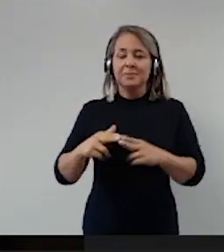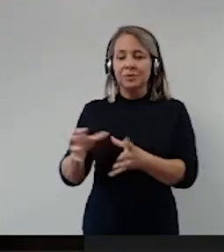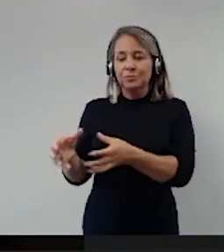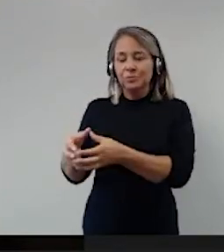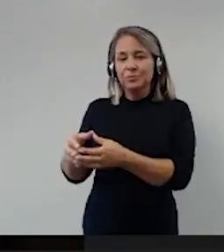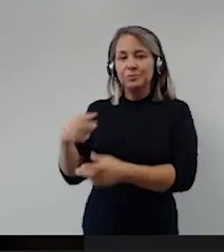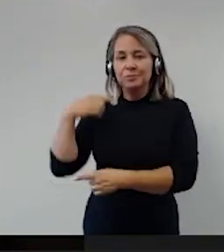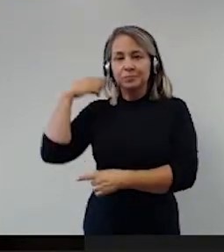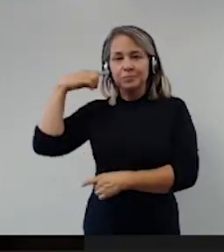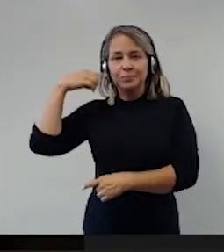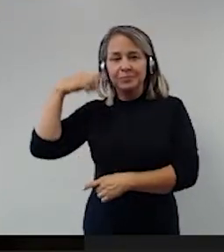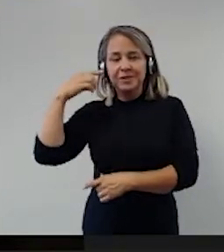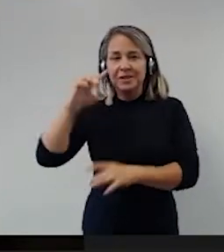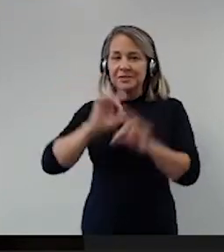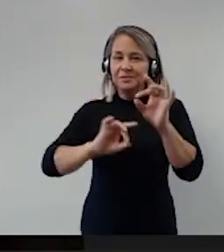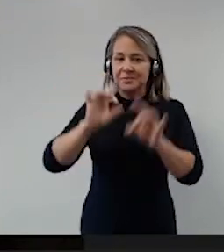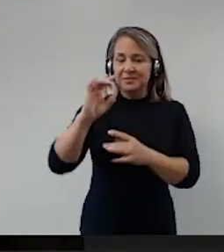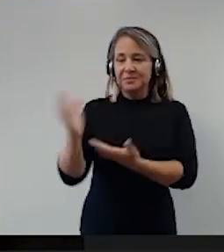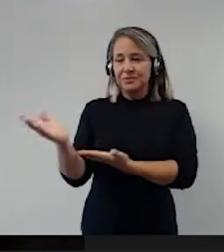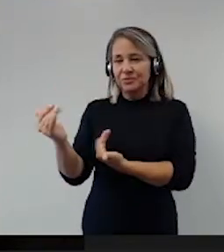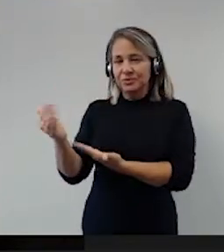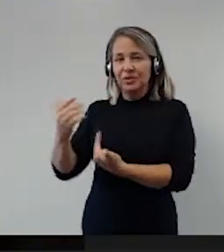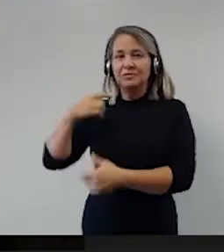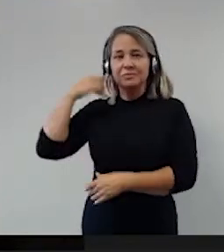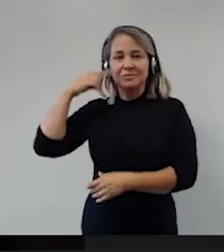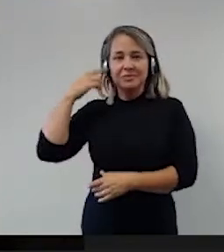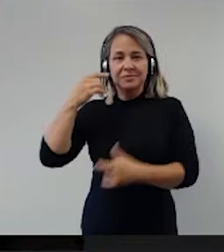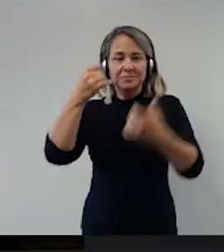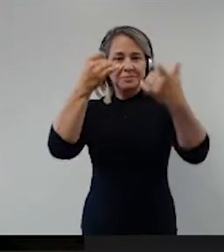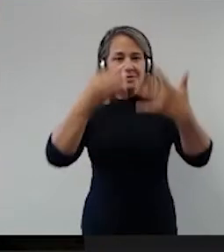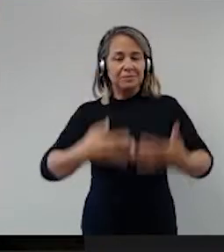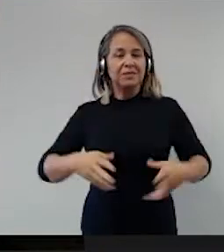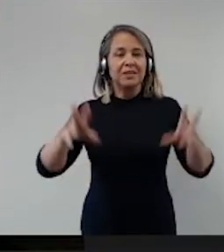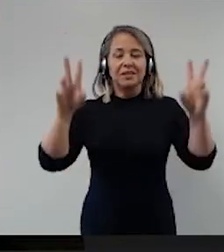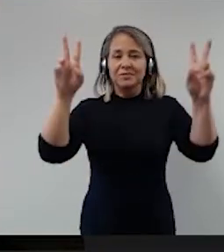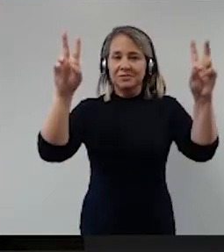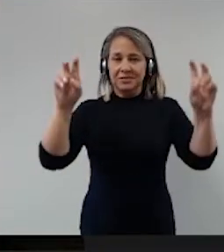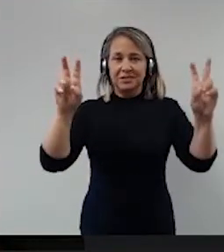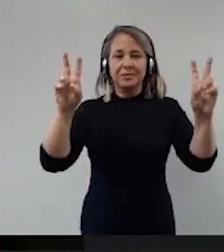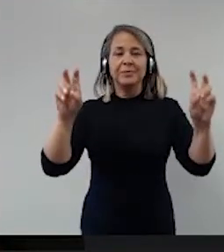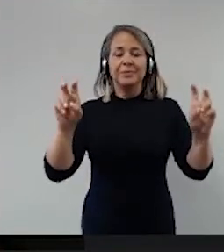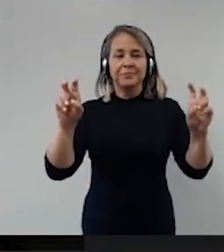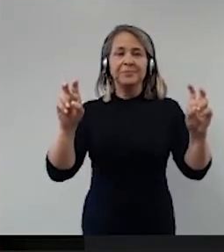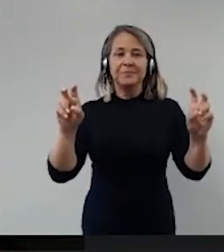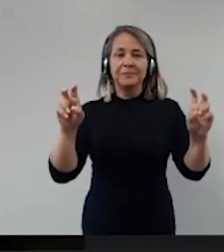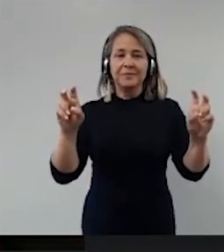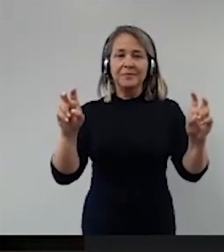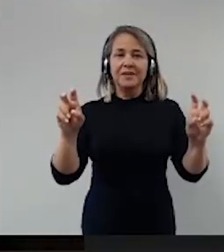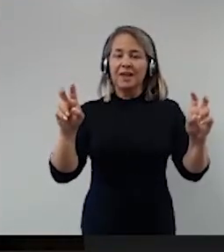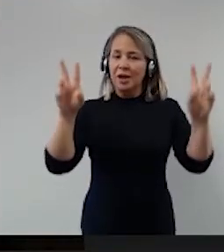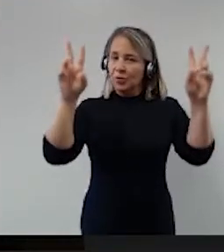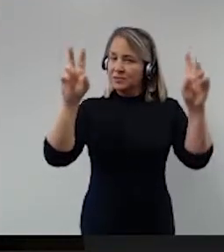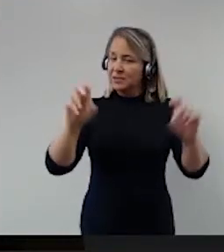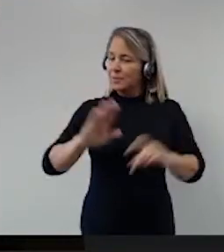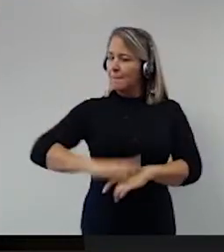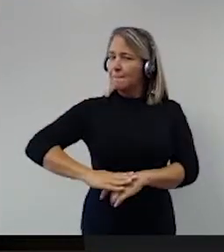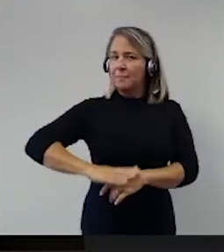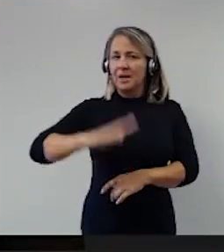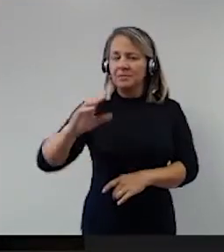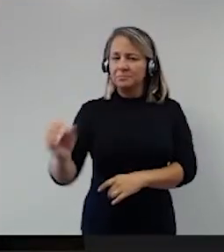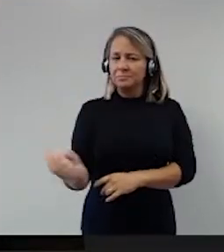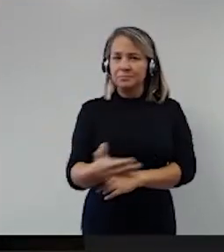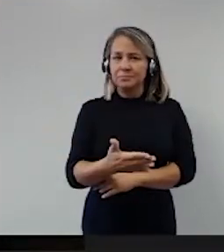advocacia, especialmente a nossa jovem advocacia, para falar de um tema que não deixa de ser um dos temas mais